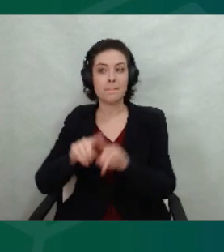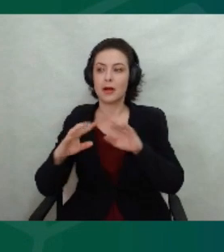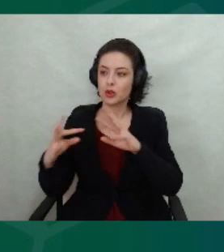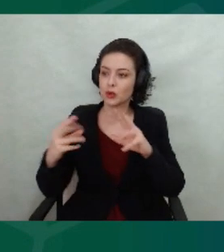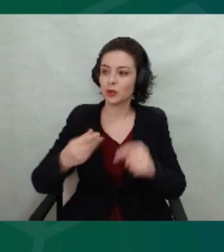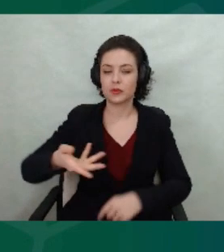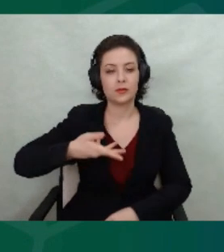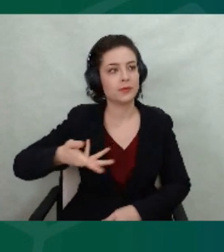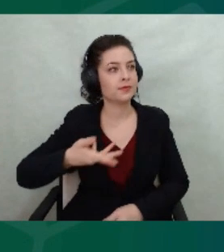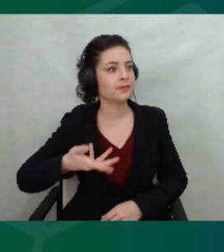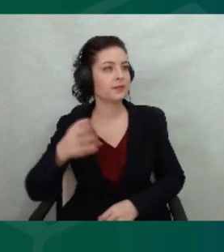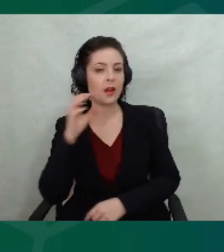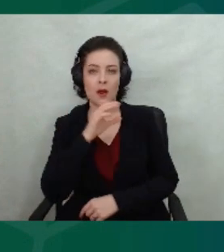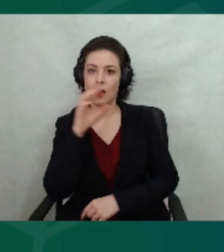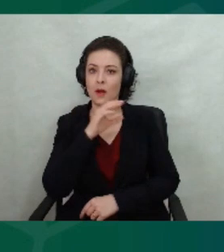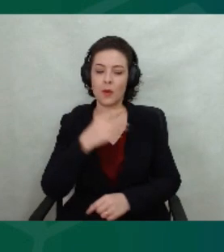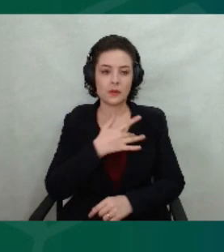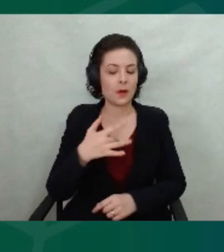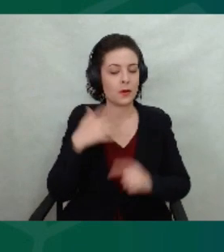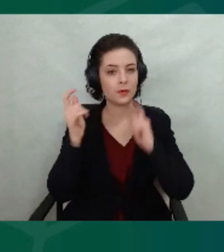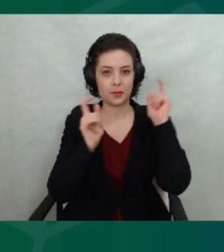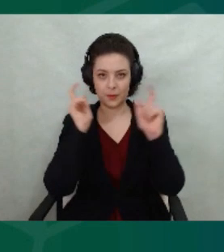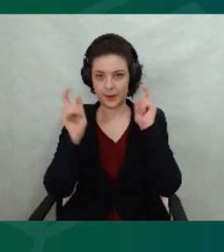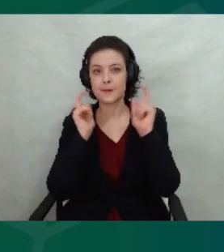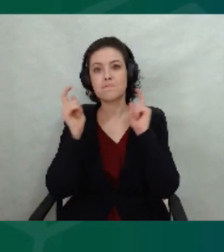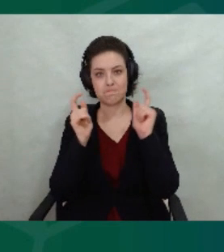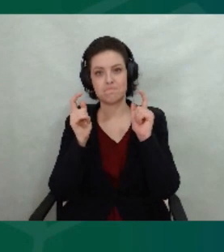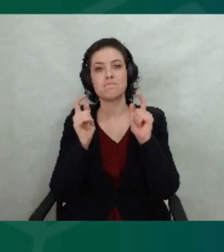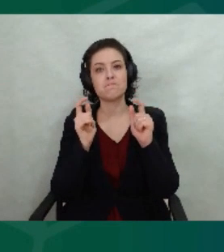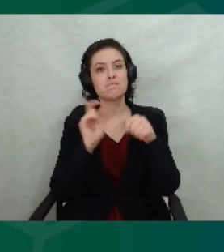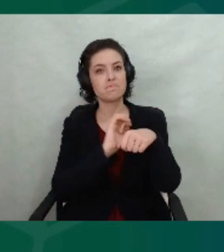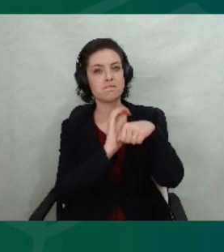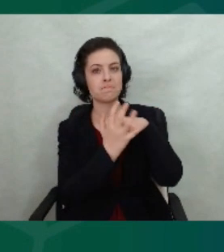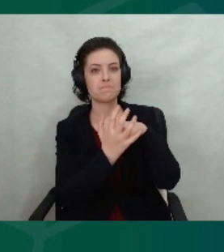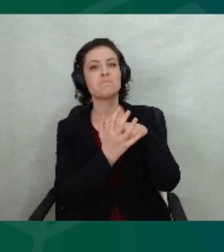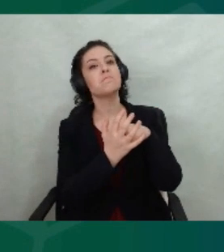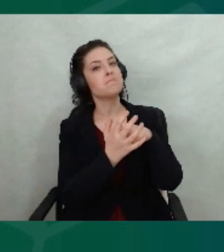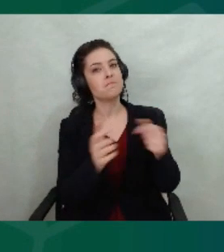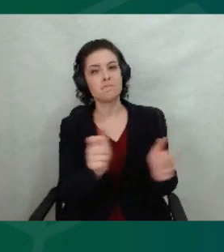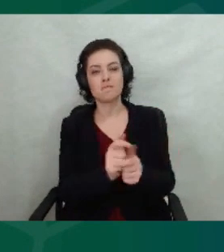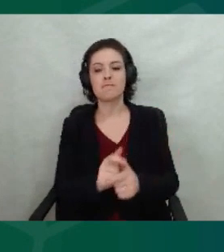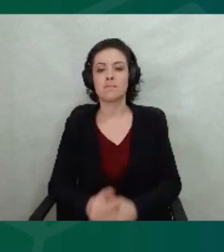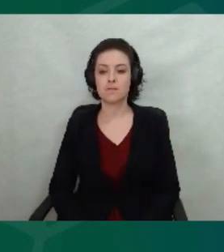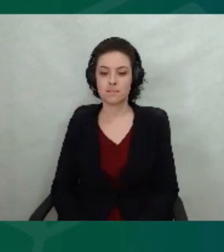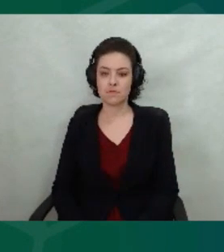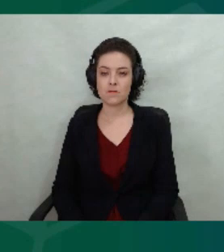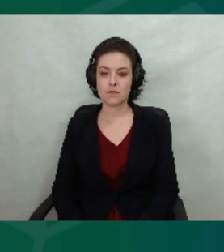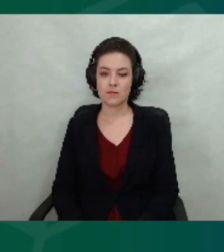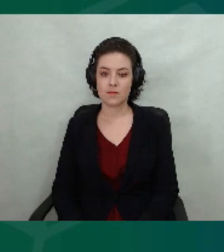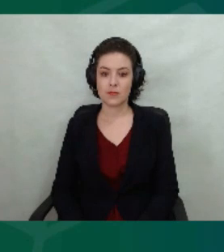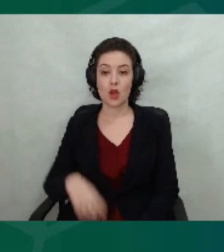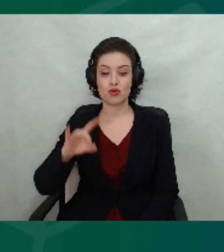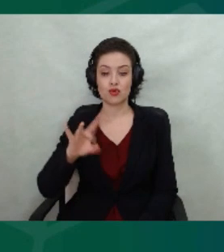tempo, contra o coronavírus, o novo coronavírus. Próxima. E apenas